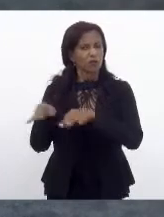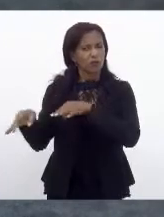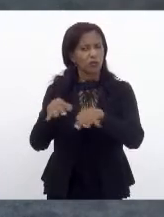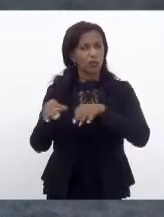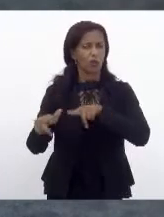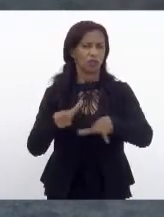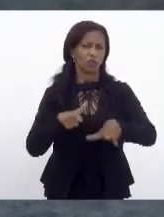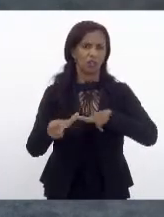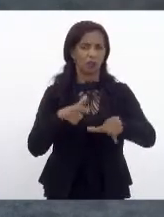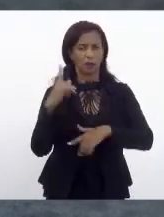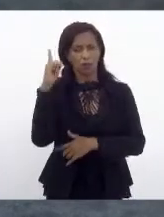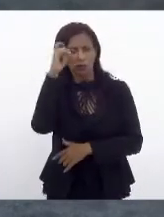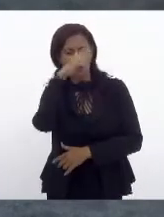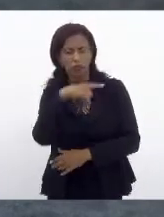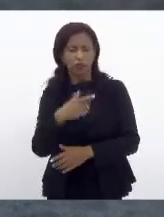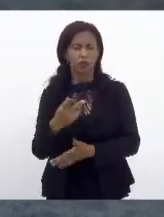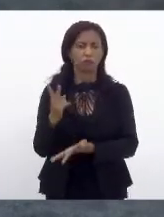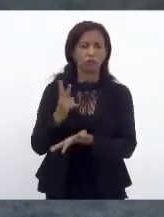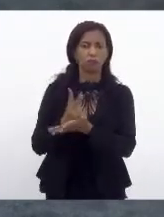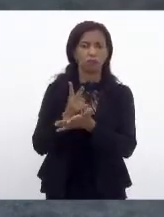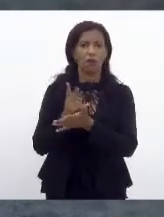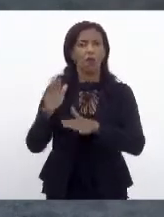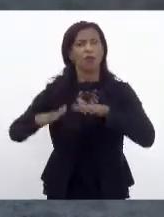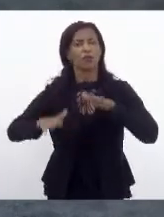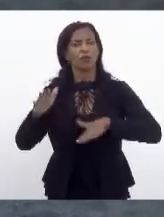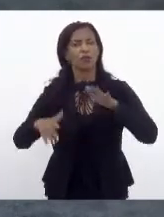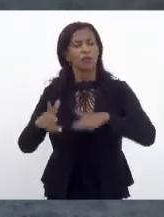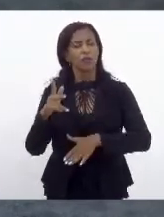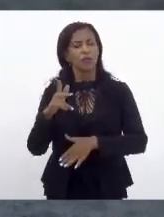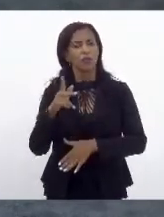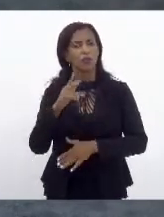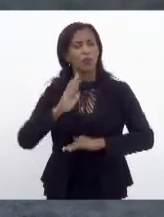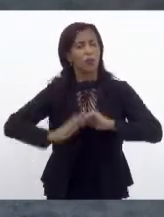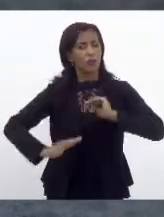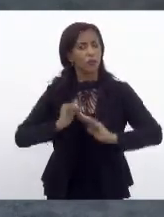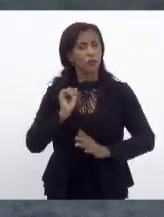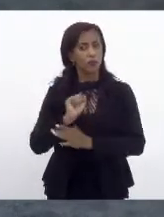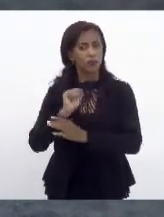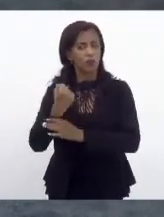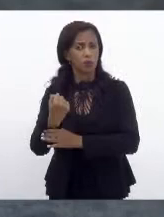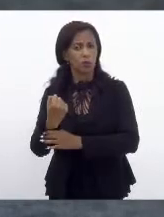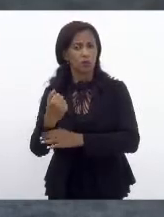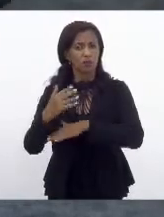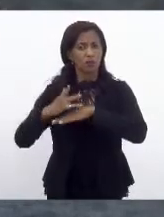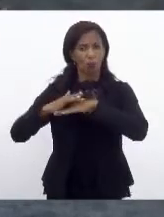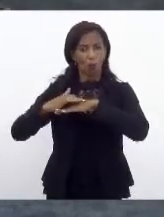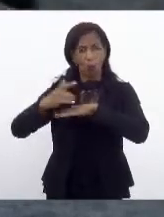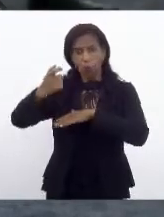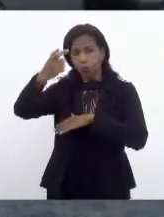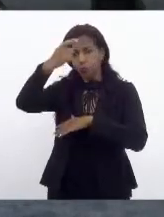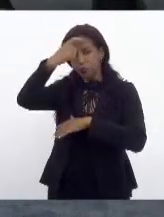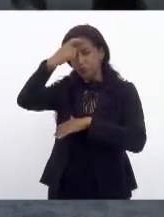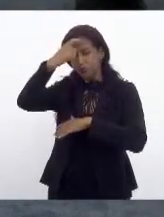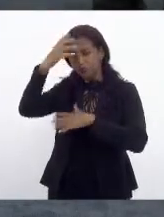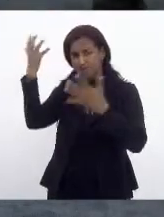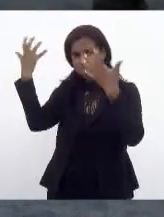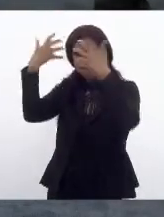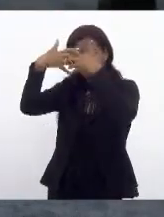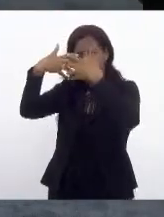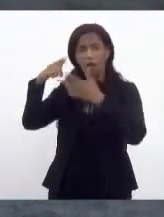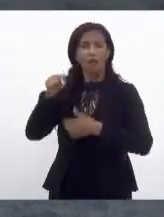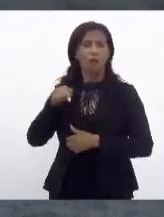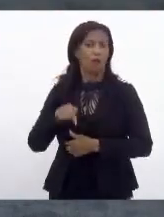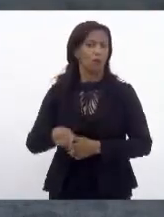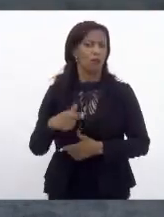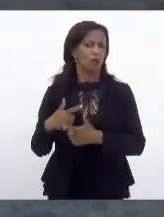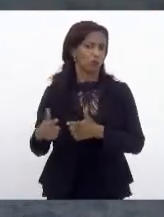de trabalho que muitas vezes levam esse profissional da segurança pública ao adoecimento mental. Essa é uma dessas